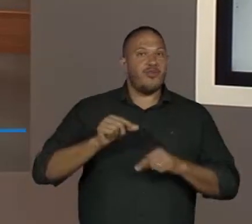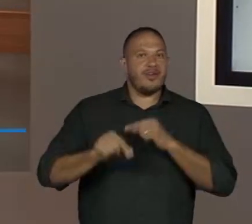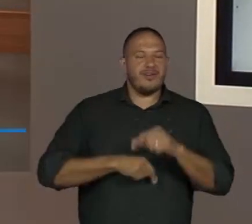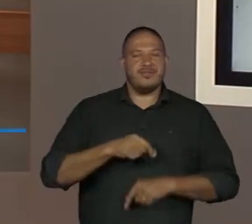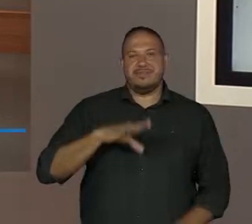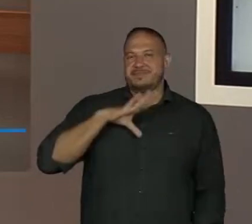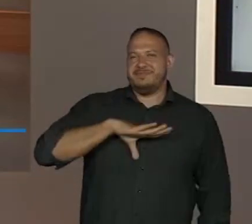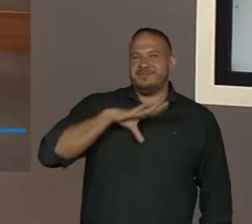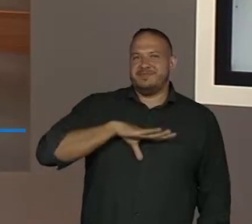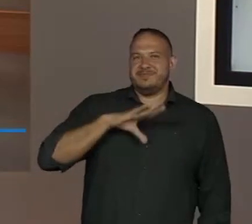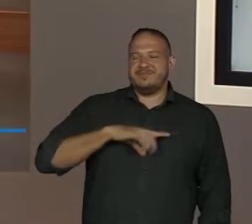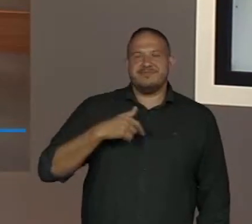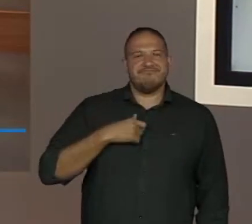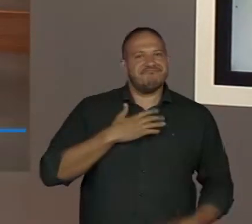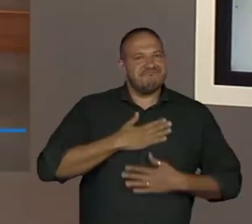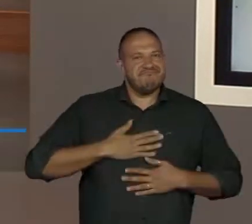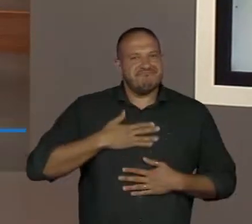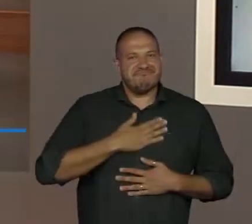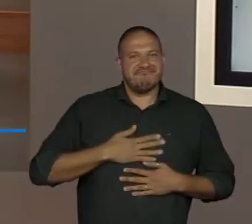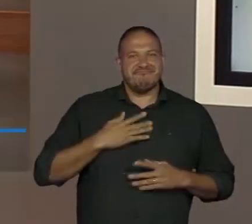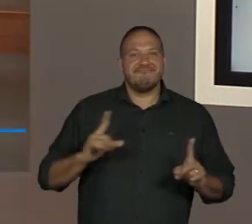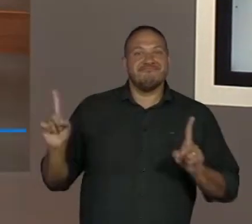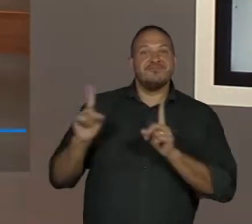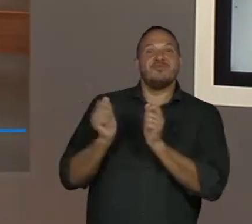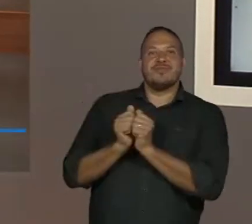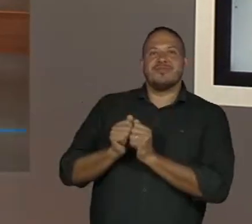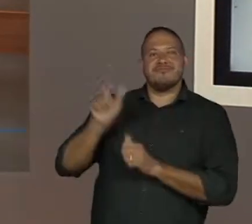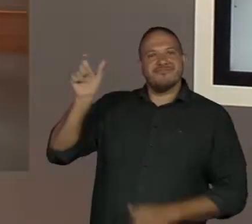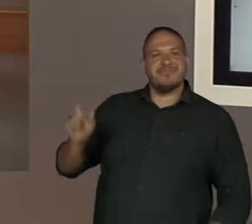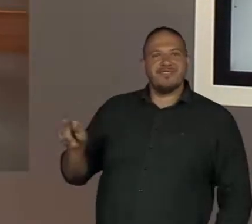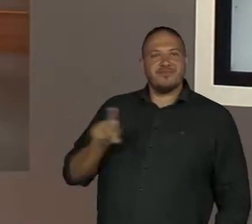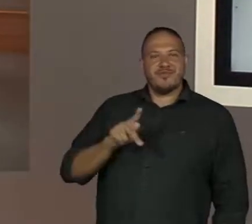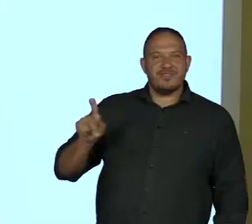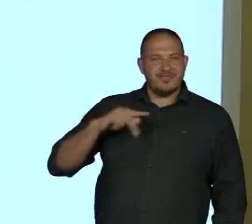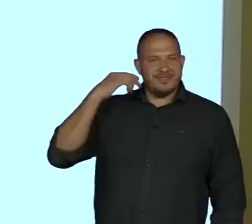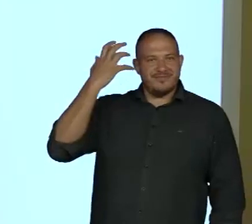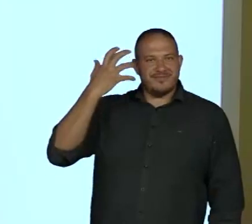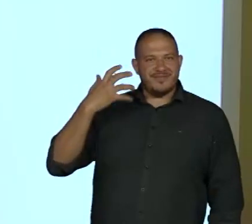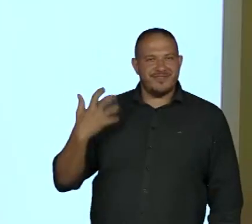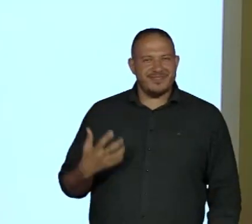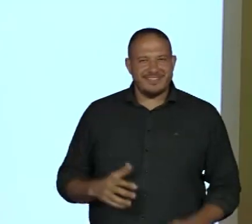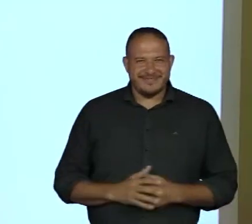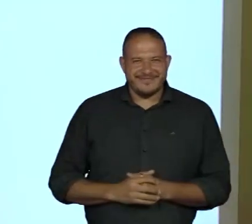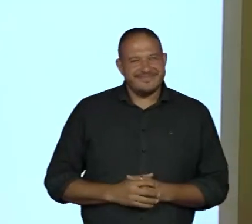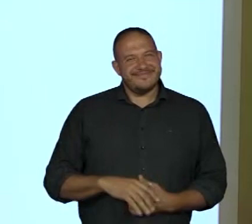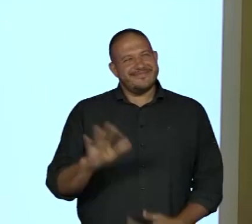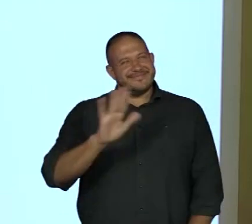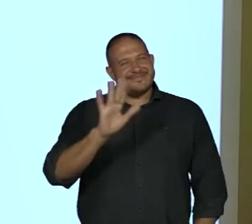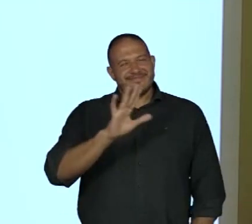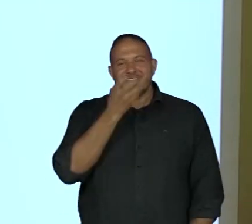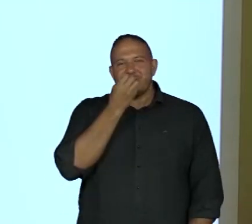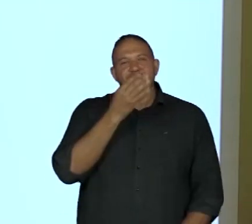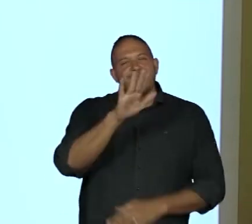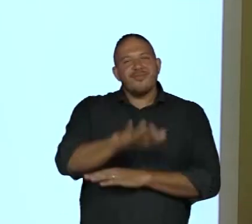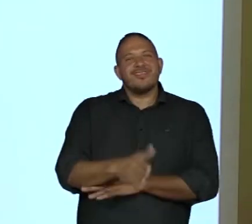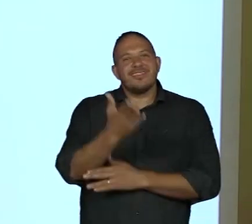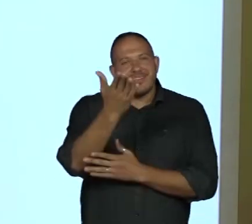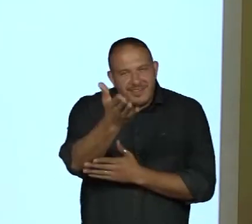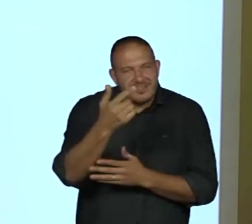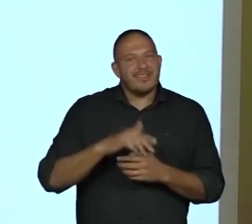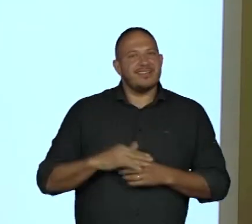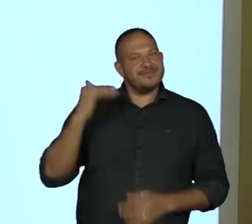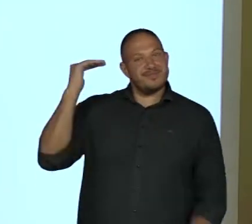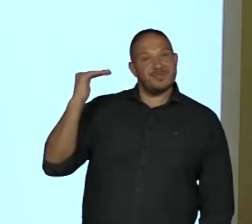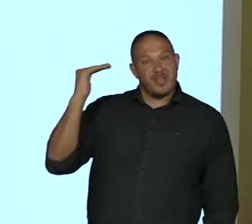portuguesa e hoje estou super bem acompanhada da professora Viviane. Boa tarde, Joyce. Muito obrigada pelo